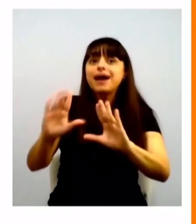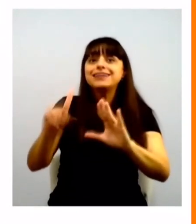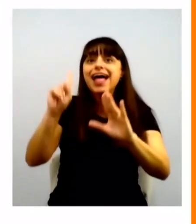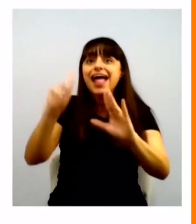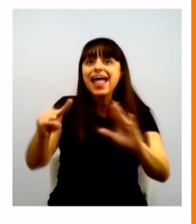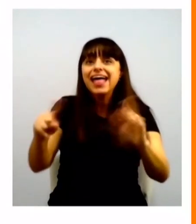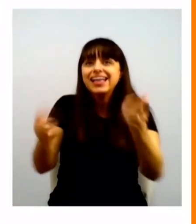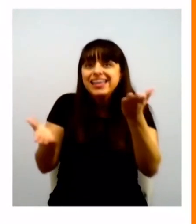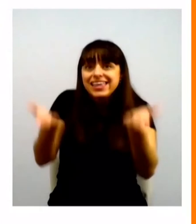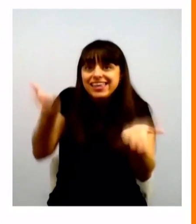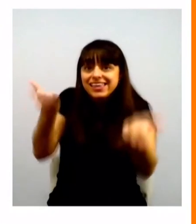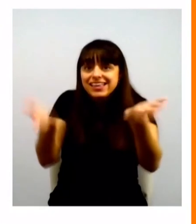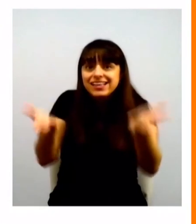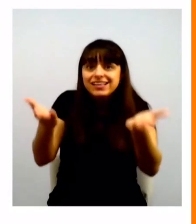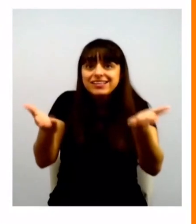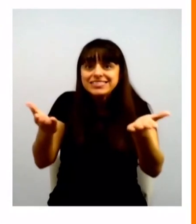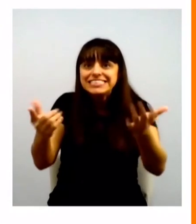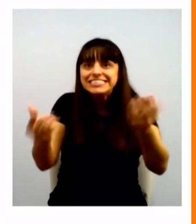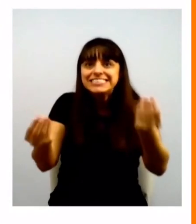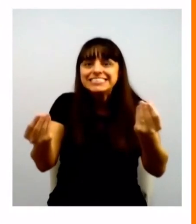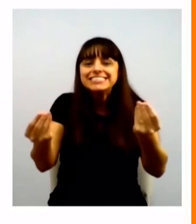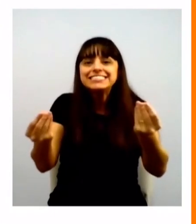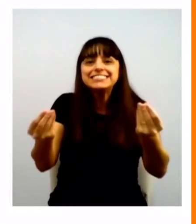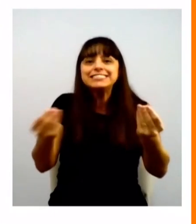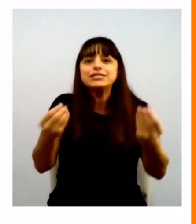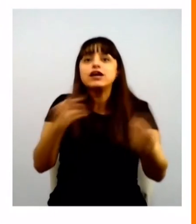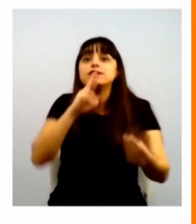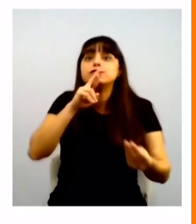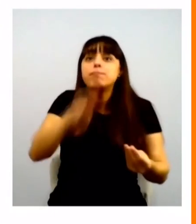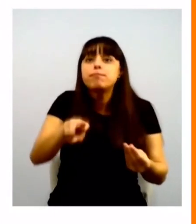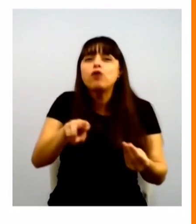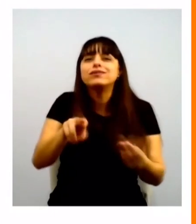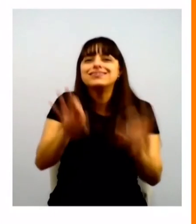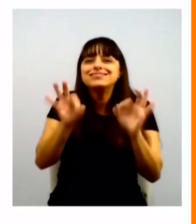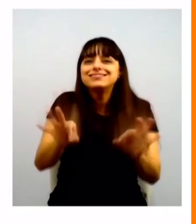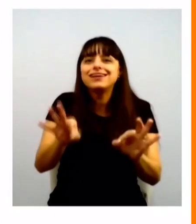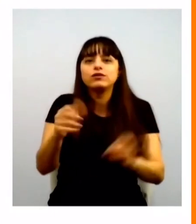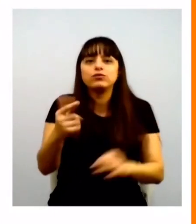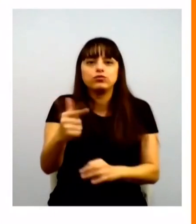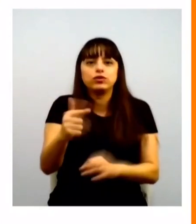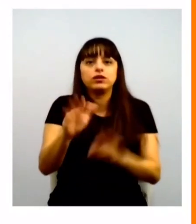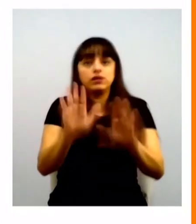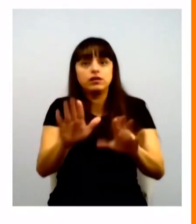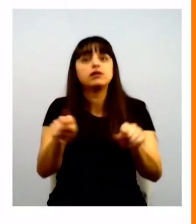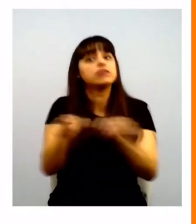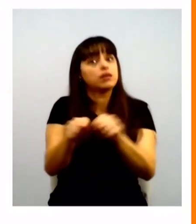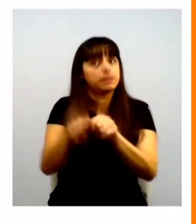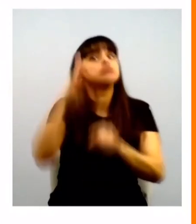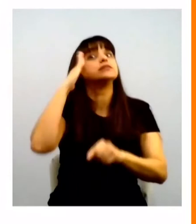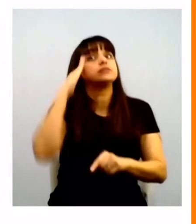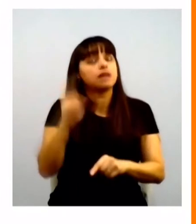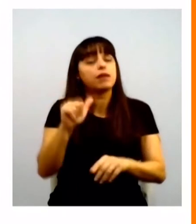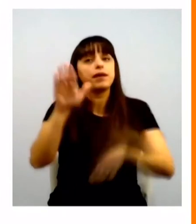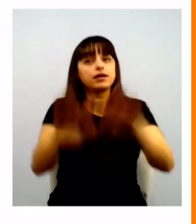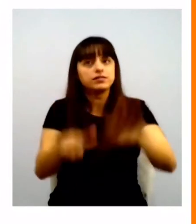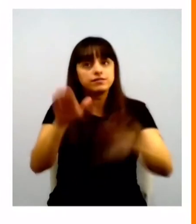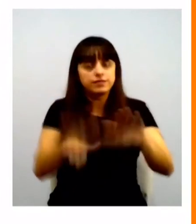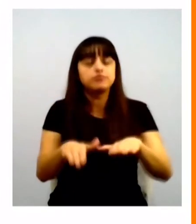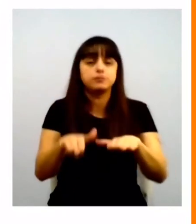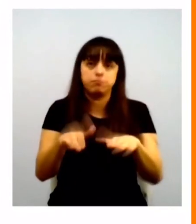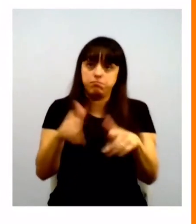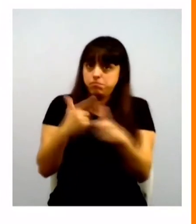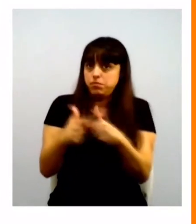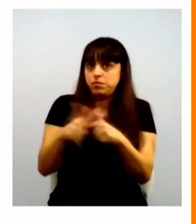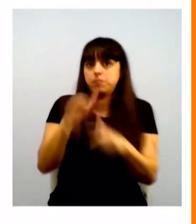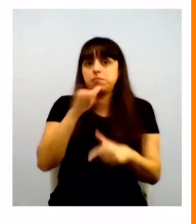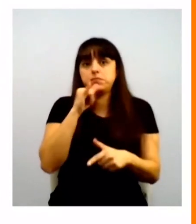E, por outro lado, sim que há uma parte importante de redução da pobreza. Quando uns músicos populares